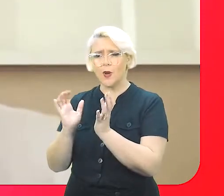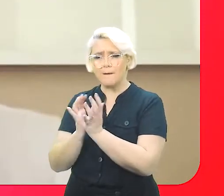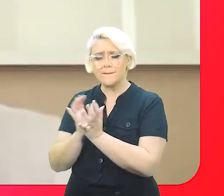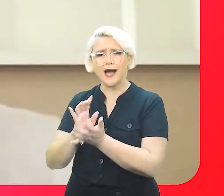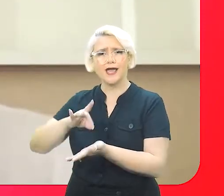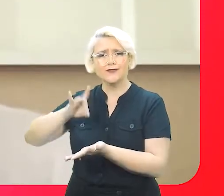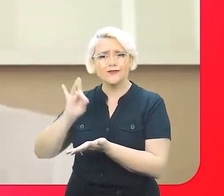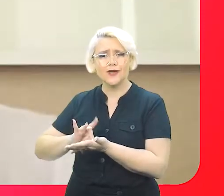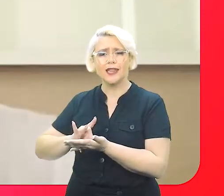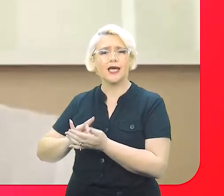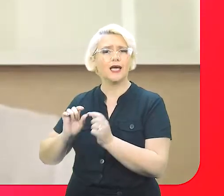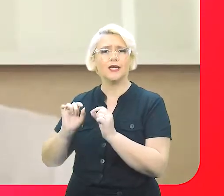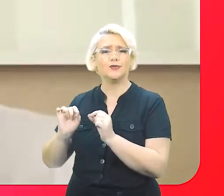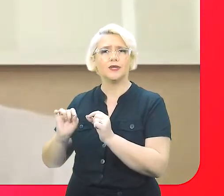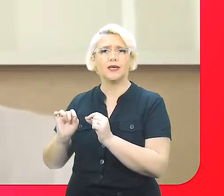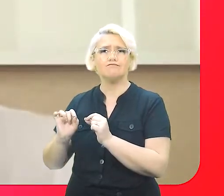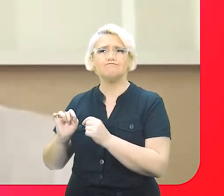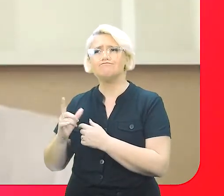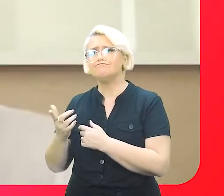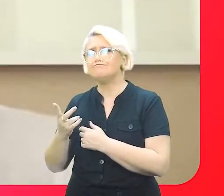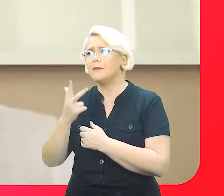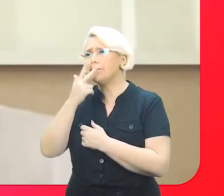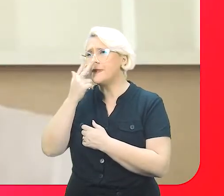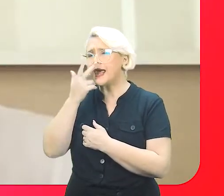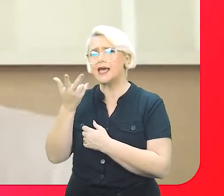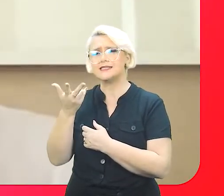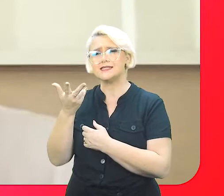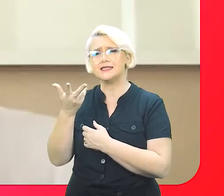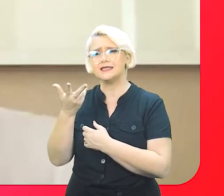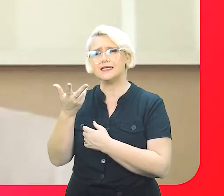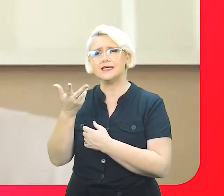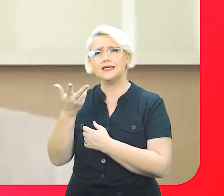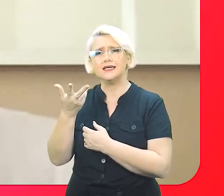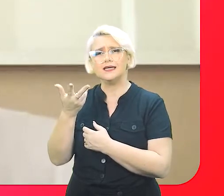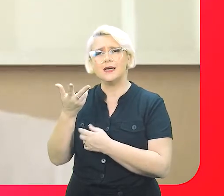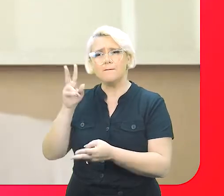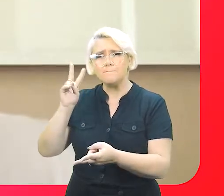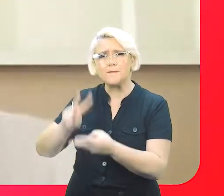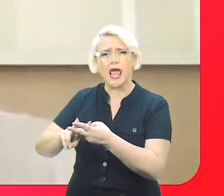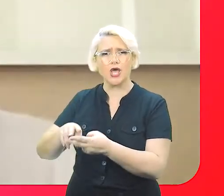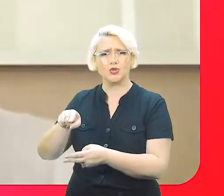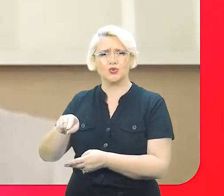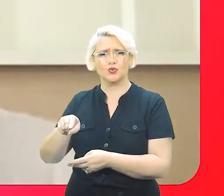na verdade, ela capturava, sabe,